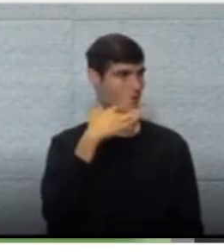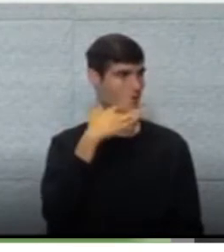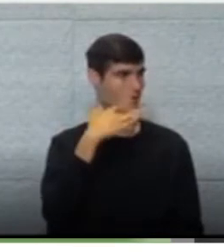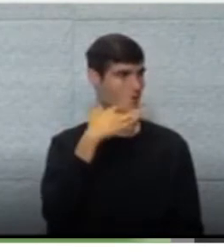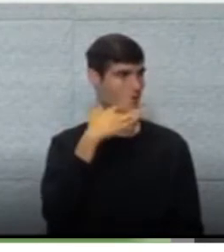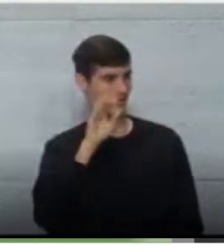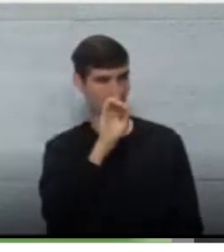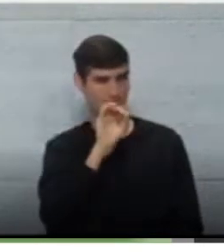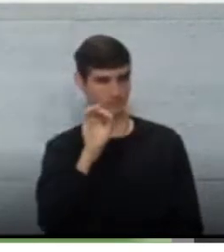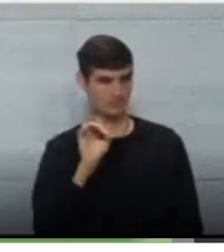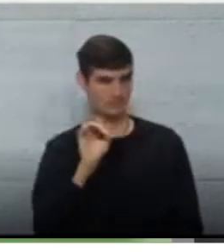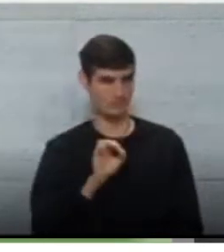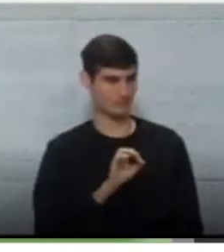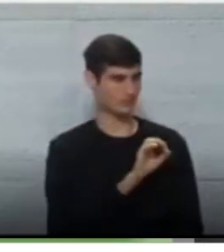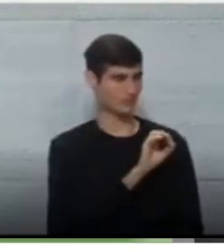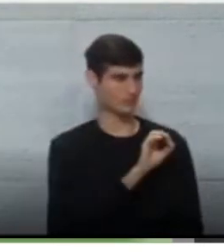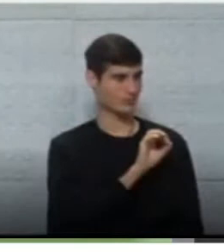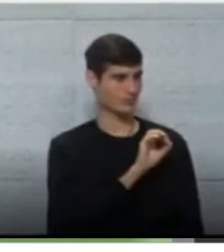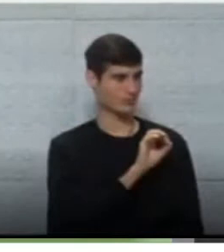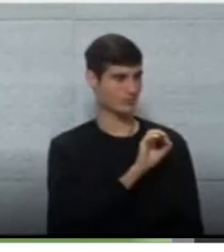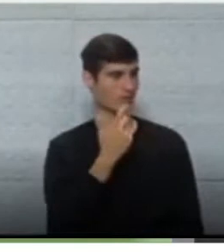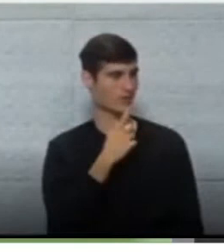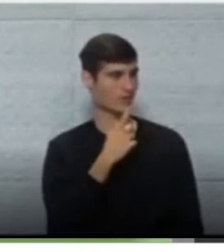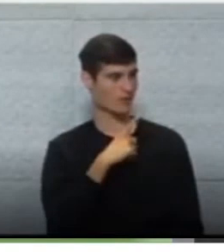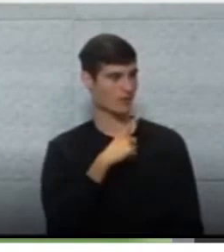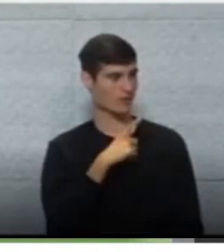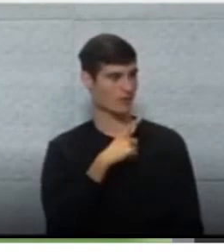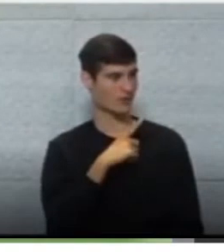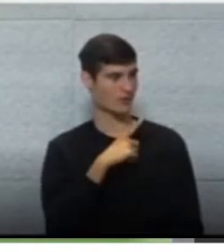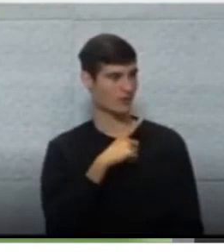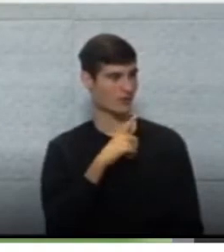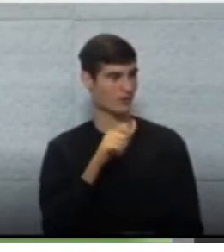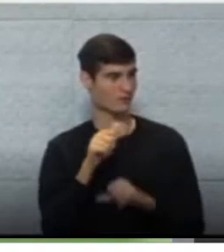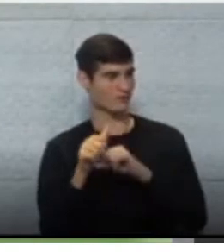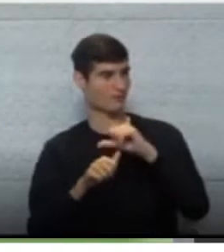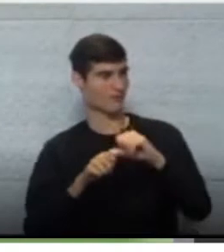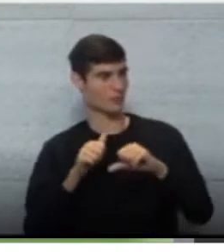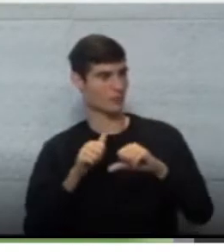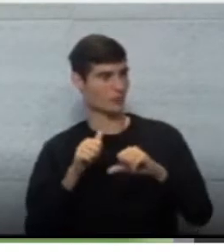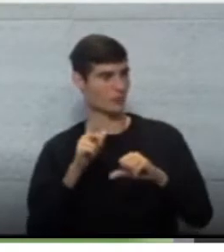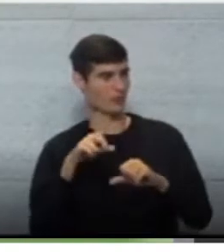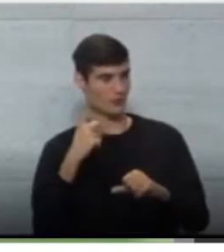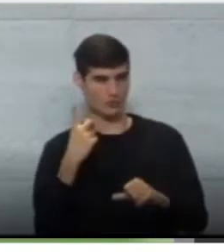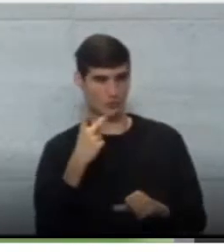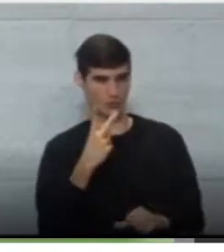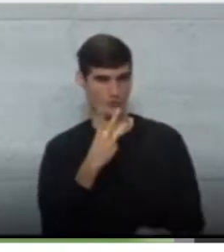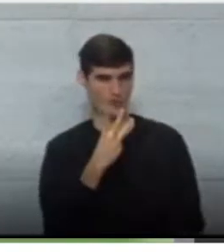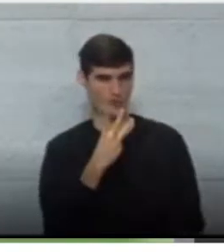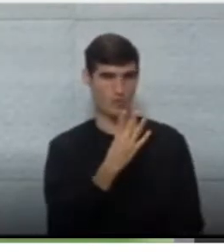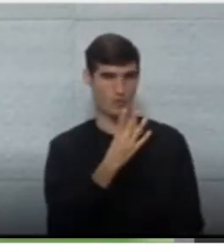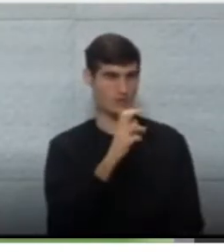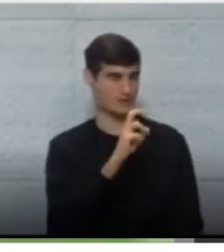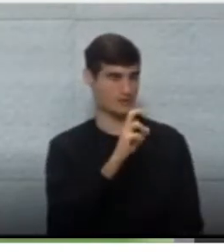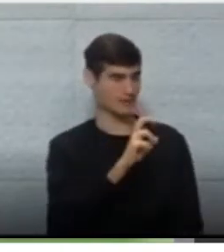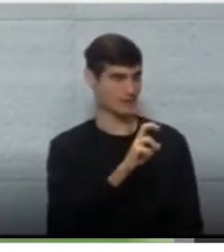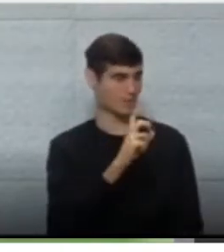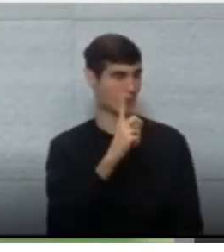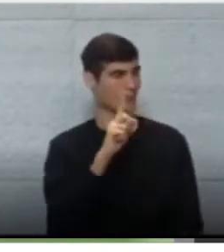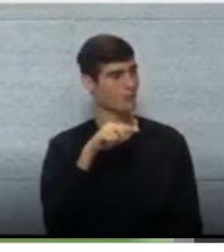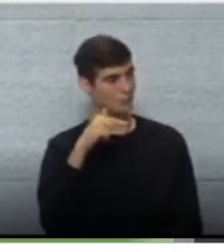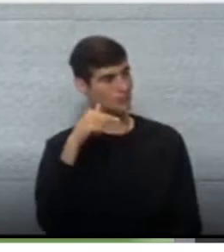aqui nesse ponto, então vai para 3, 4, 5. Então, eu vou ter 1,74 vezes